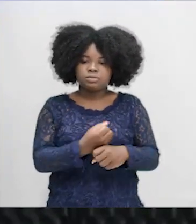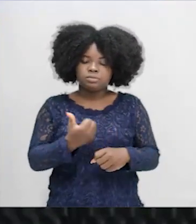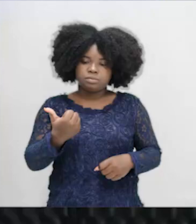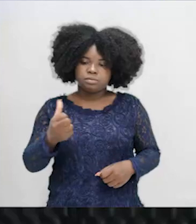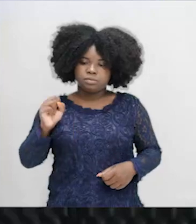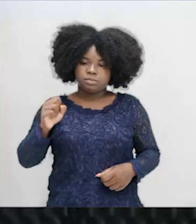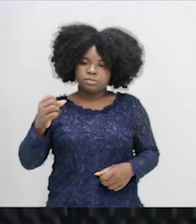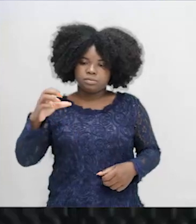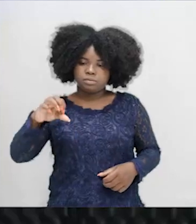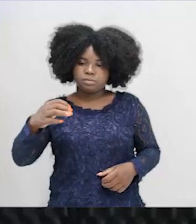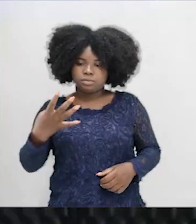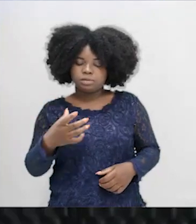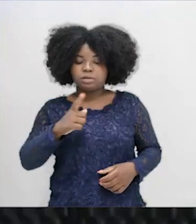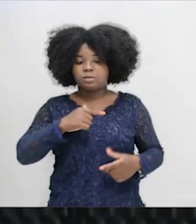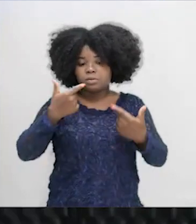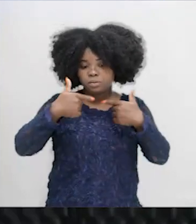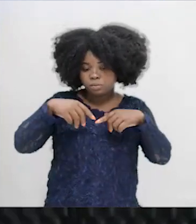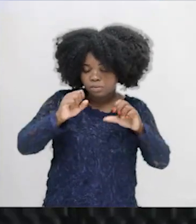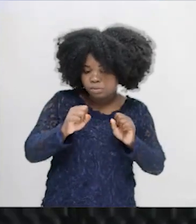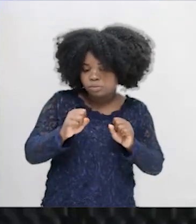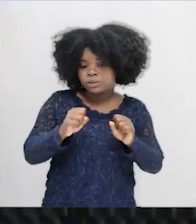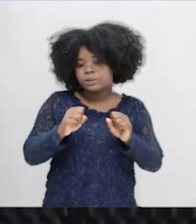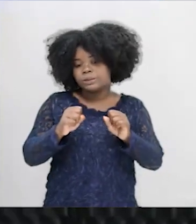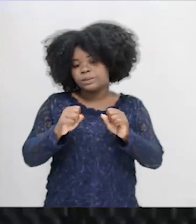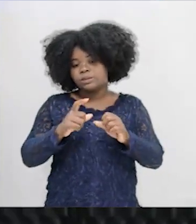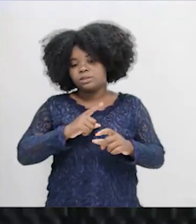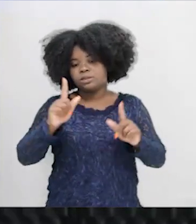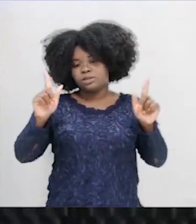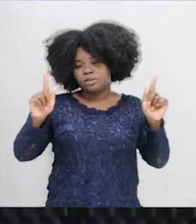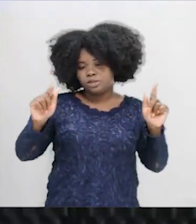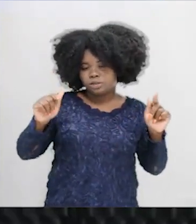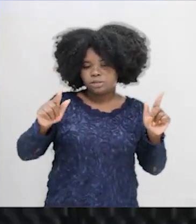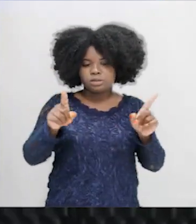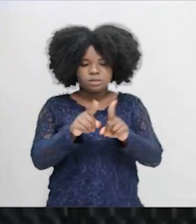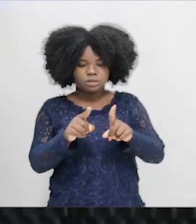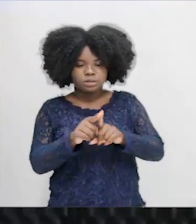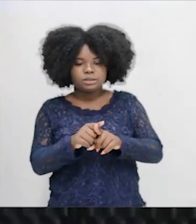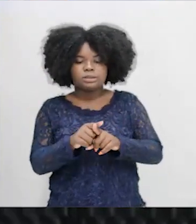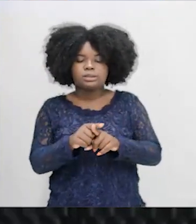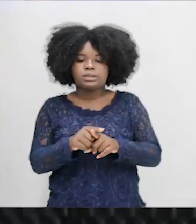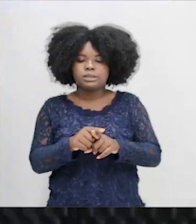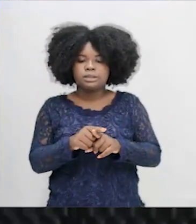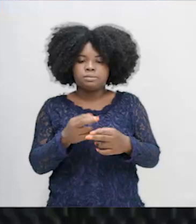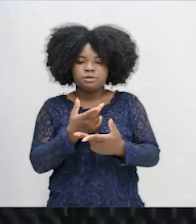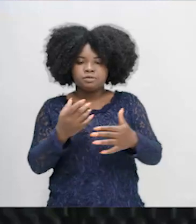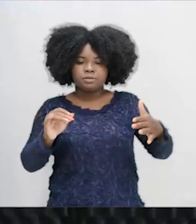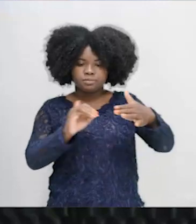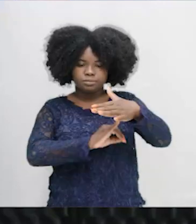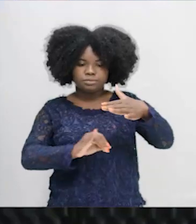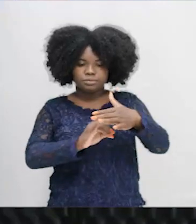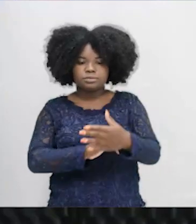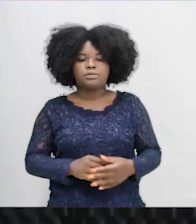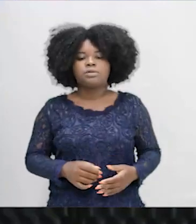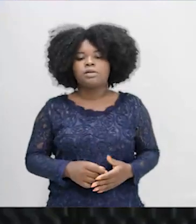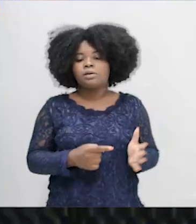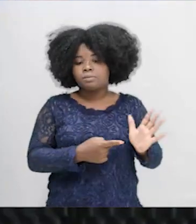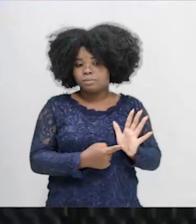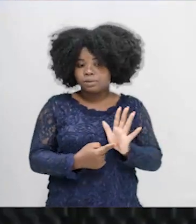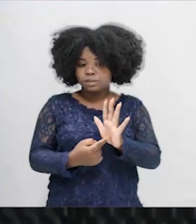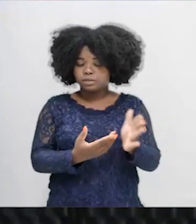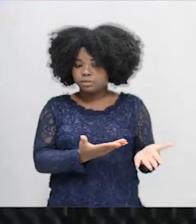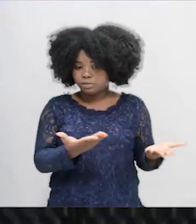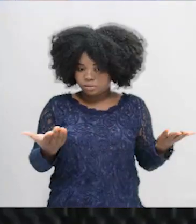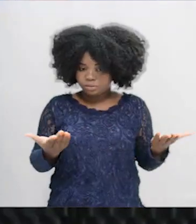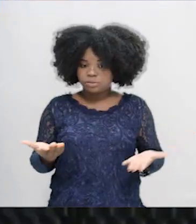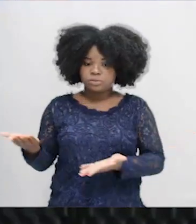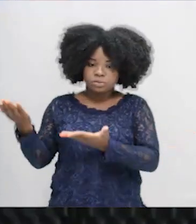1894, ele já traz uma linguagem para a época cheia de gírias e bastante coloquial. Olha que interessante. Apresentando para vocês o primeiro